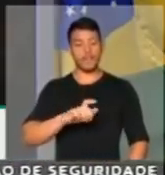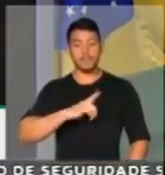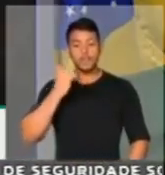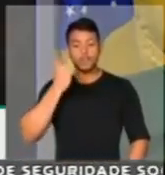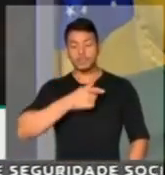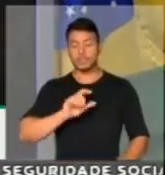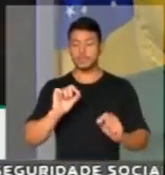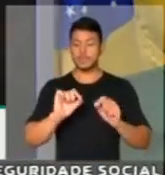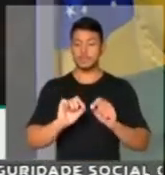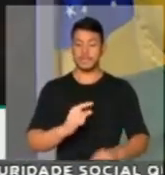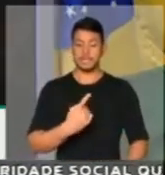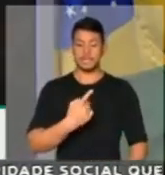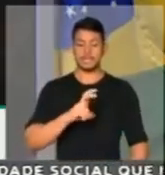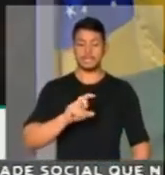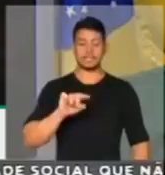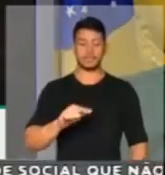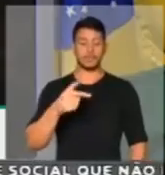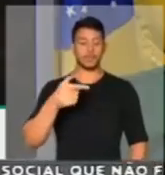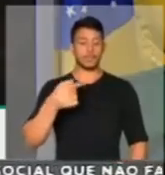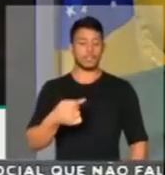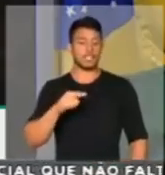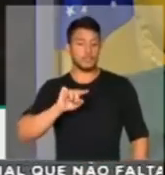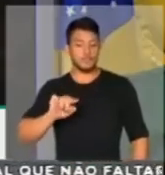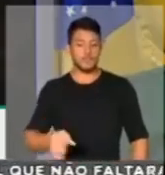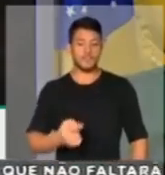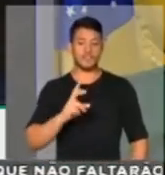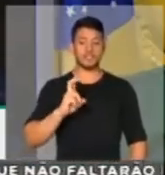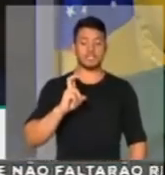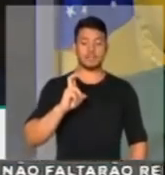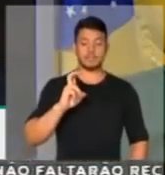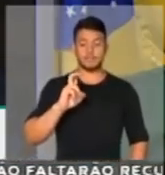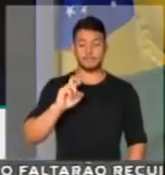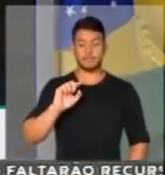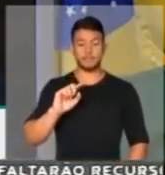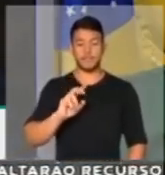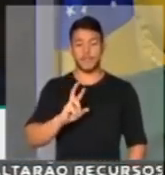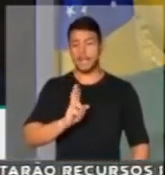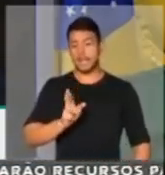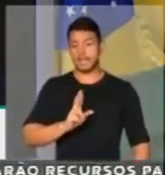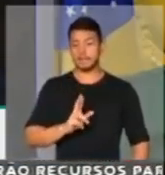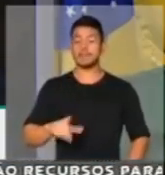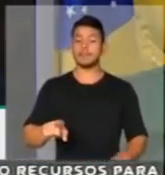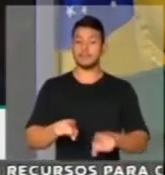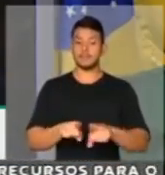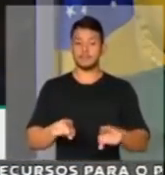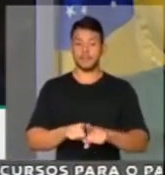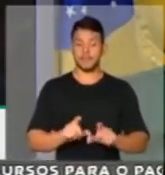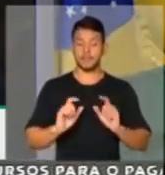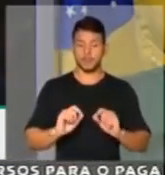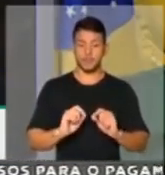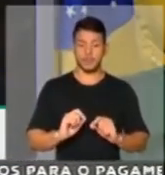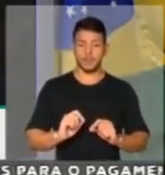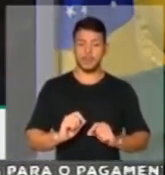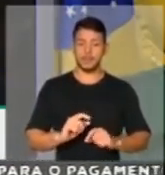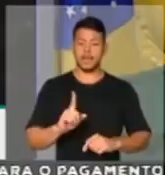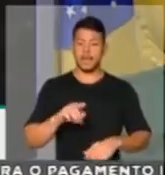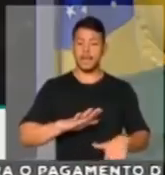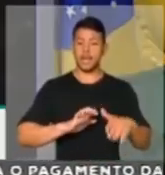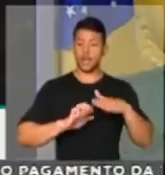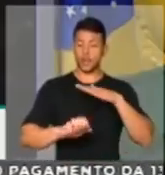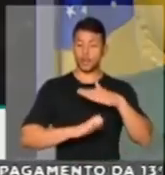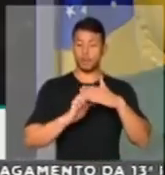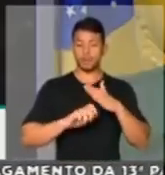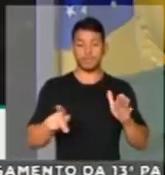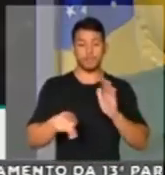R$ 15.700 mil naquele ano. Outro exemplo, uma administradora de imóveis, a DFC, que também fica em Pernambuco, em 2017 deixou de